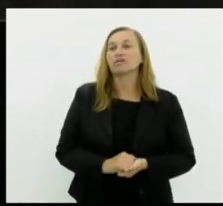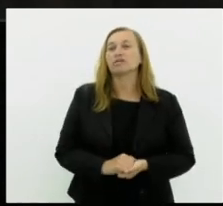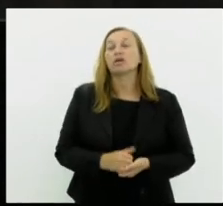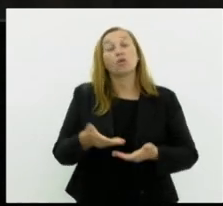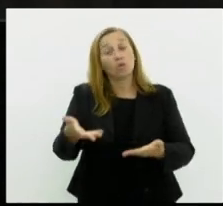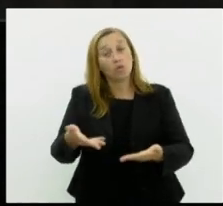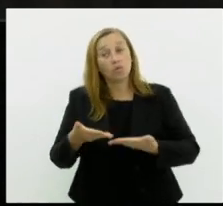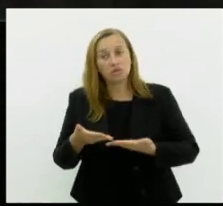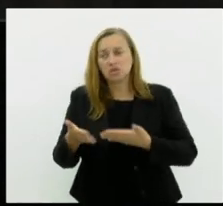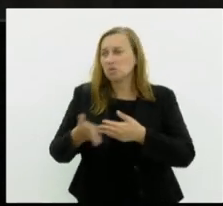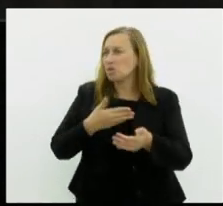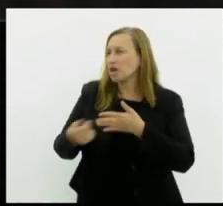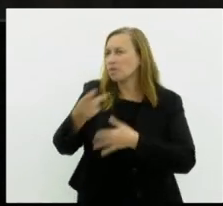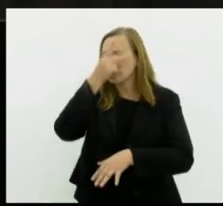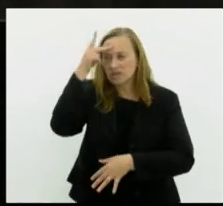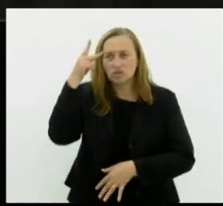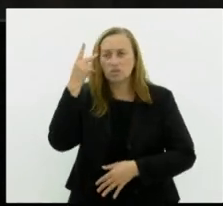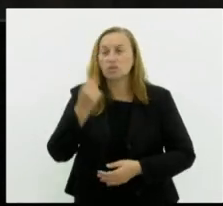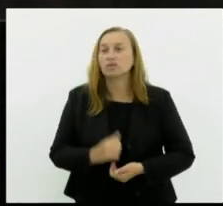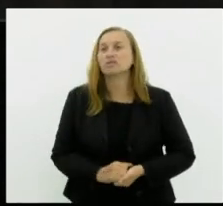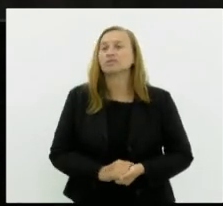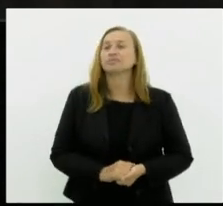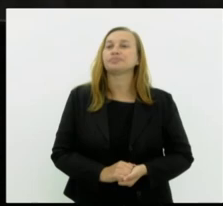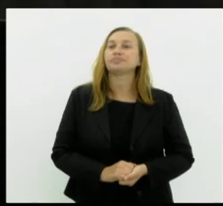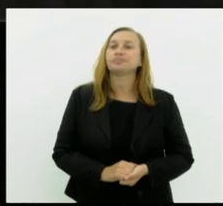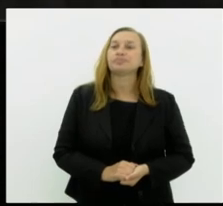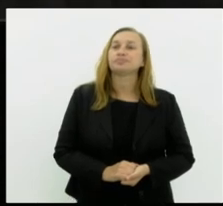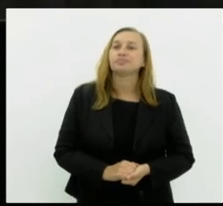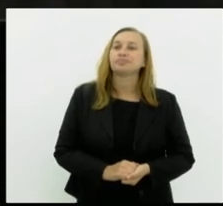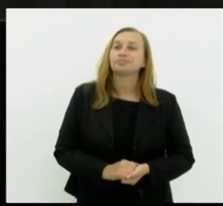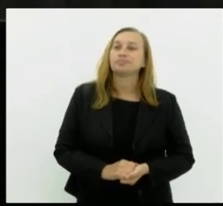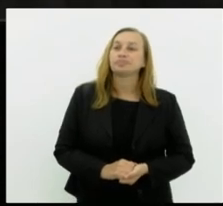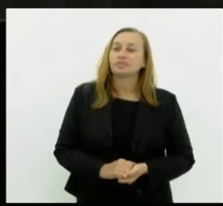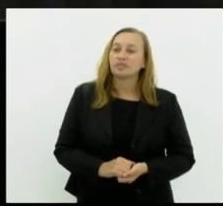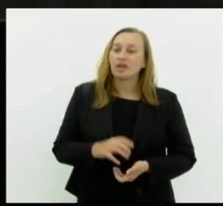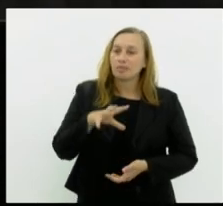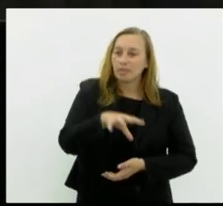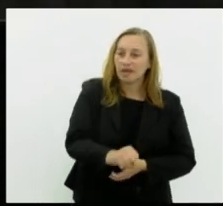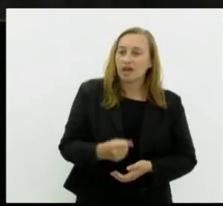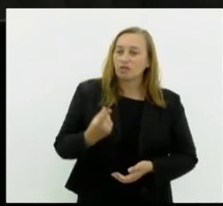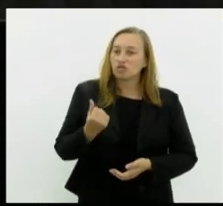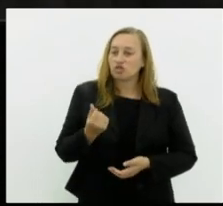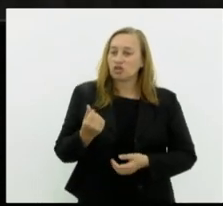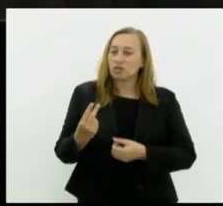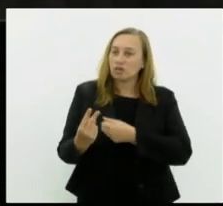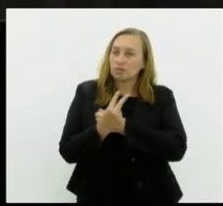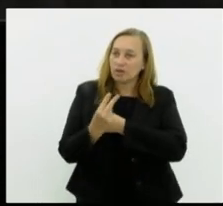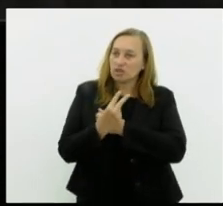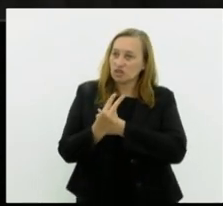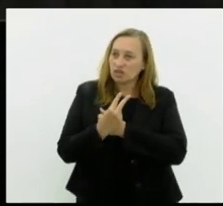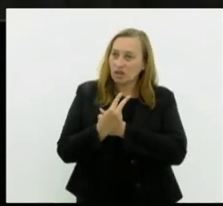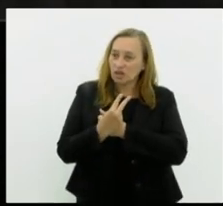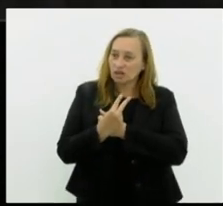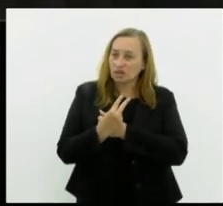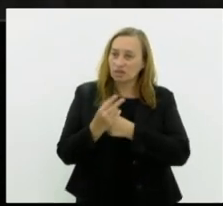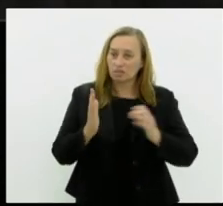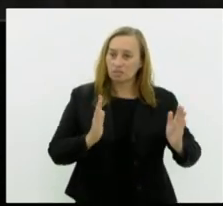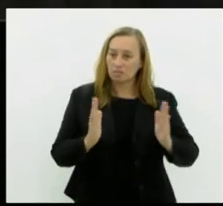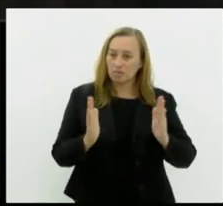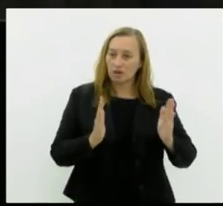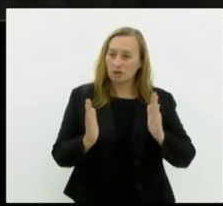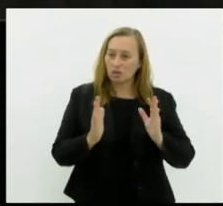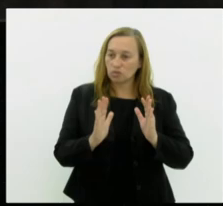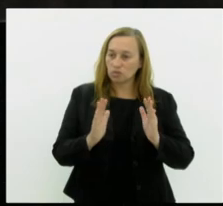Convido qualquer um a tomar um dinheiro pesado emprestado, em prazo longevo,